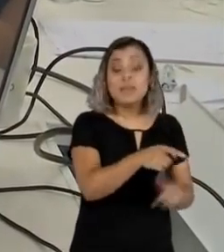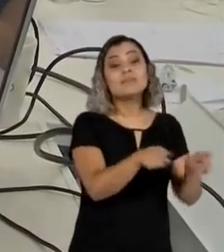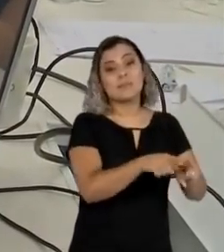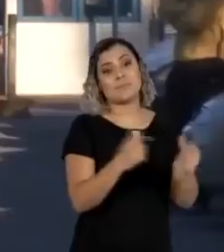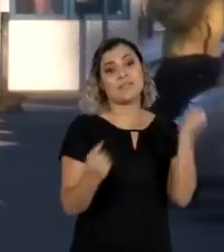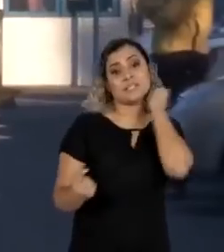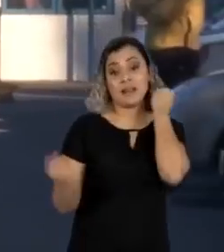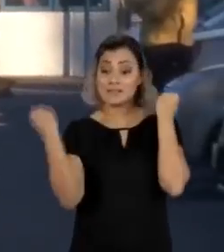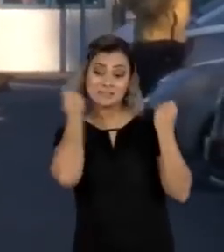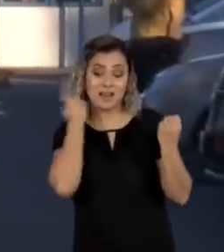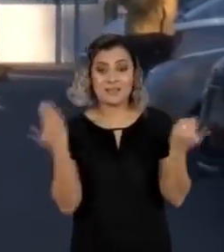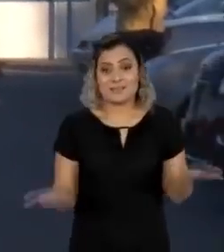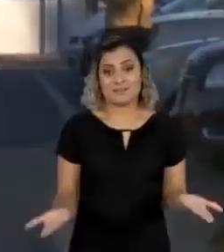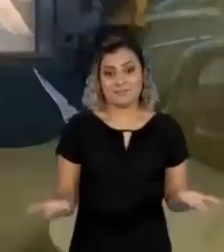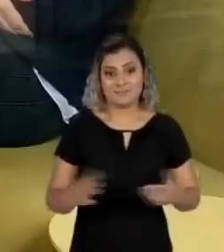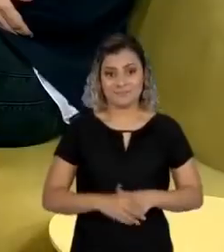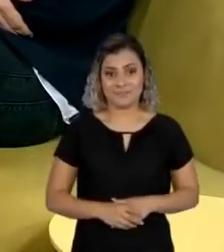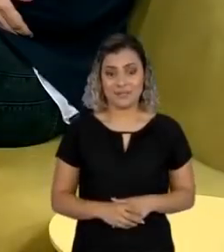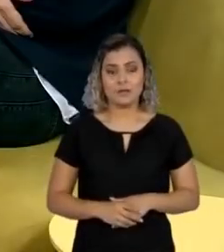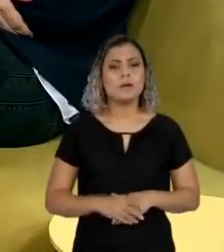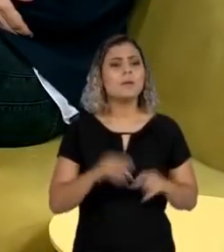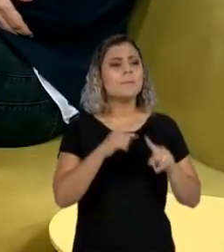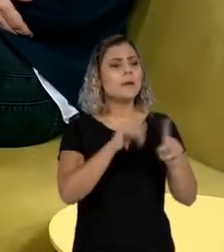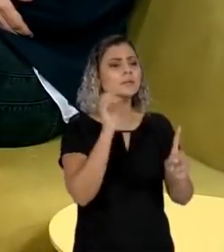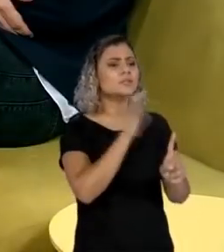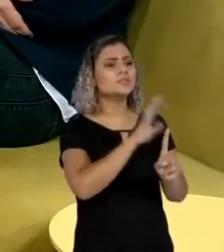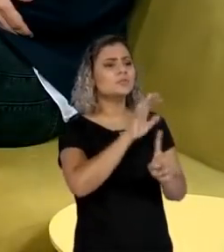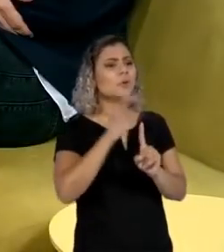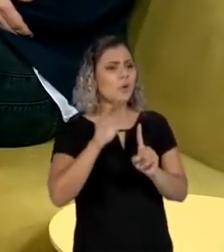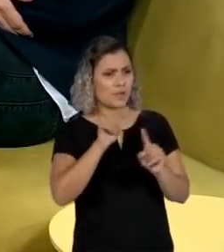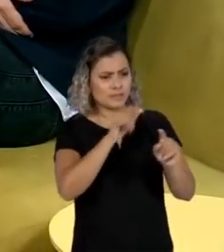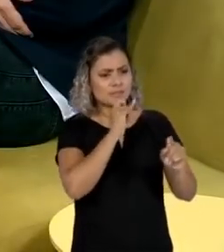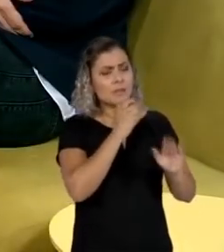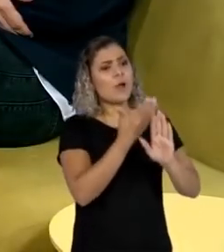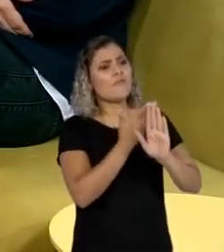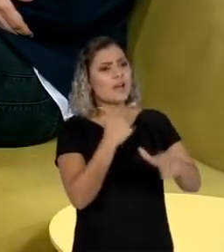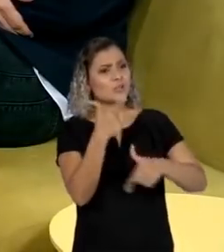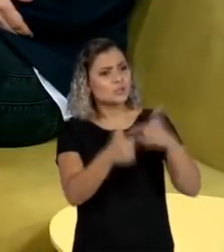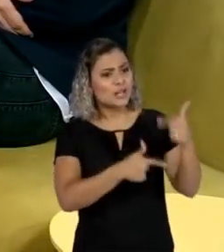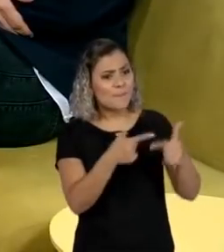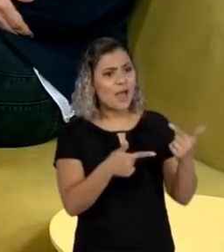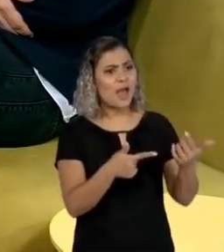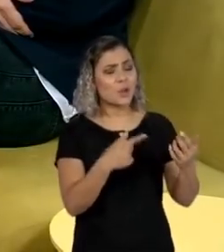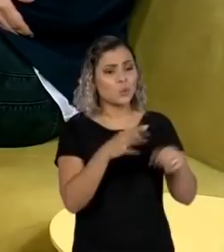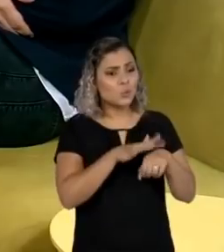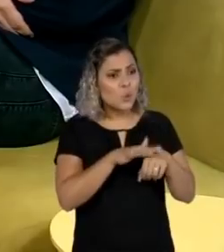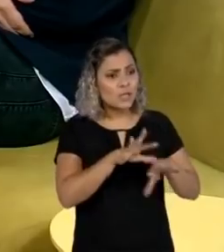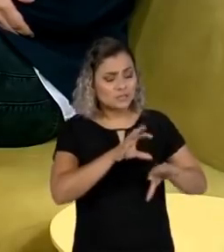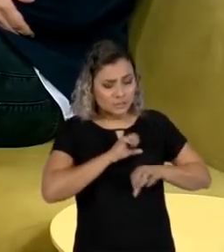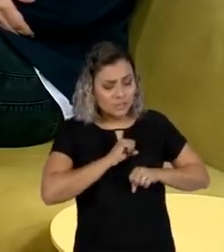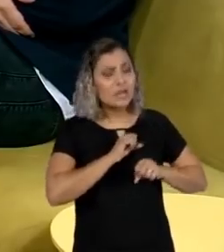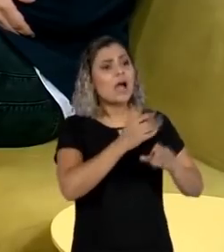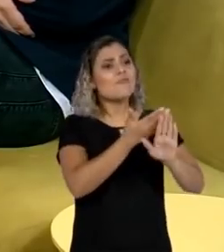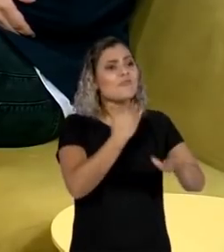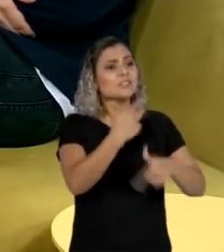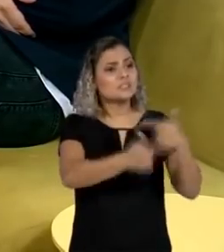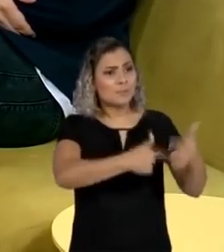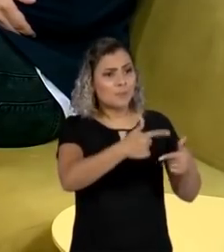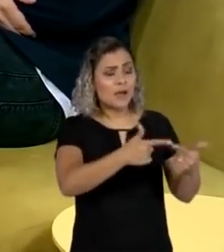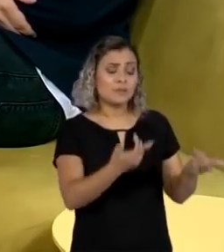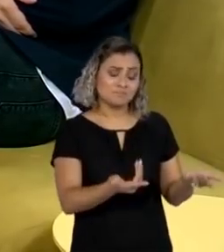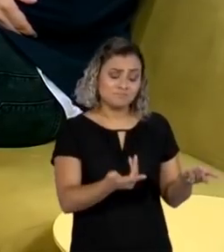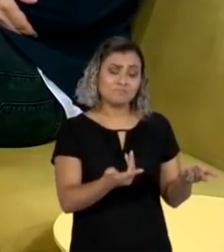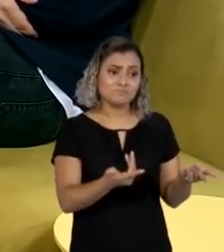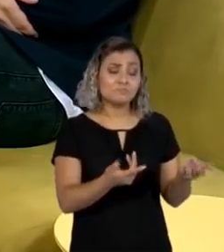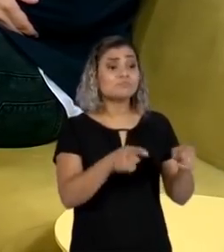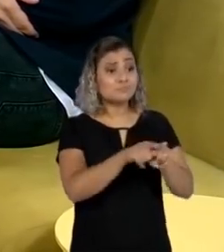direção. E essas consequências, as doenças, os afastamentos, tudo isso tem um custo ao próprio indivíduo